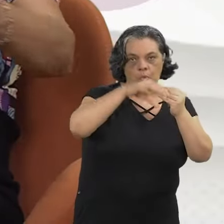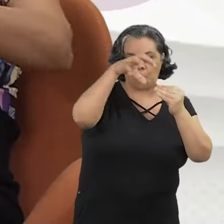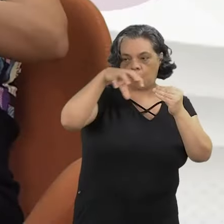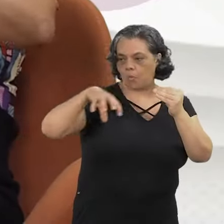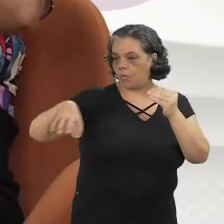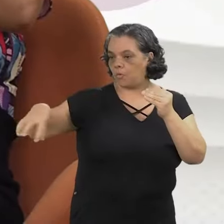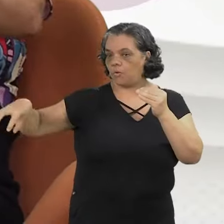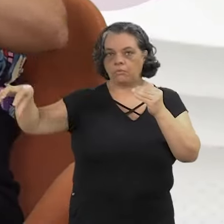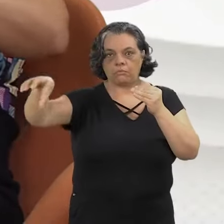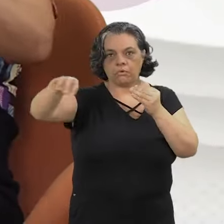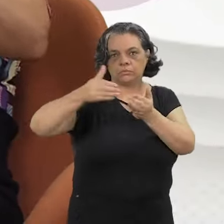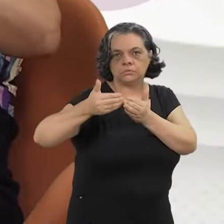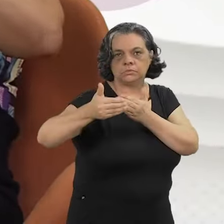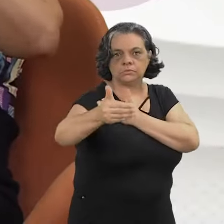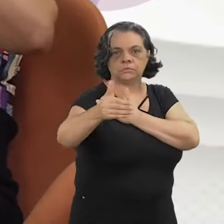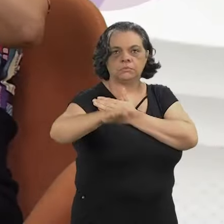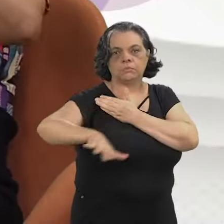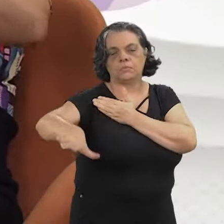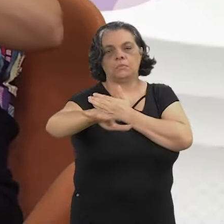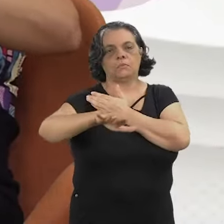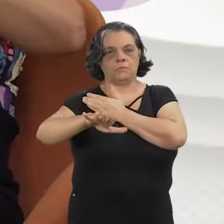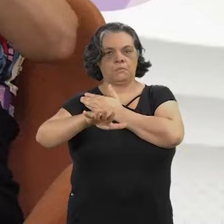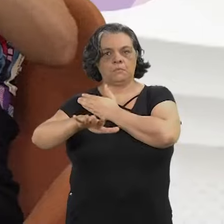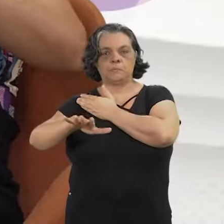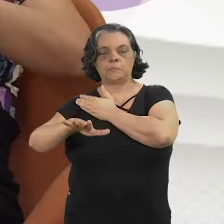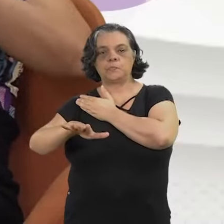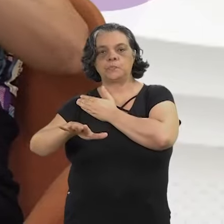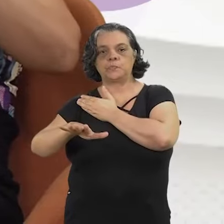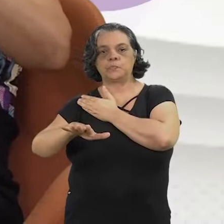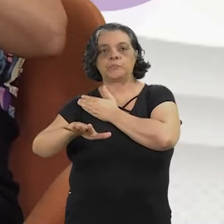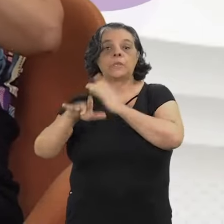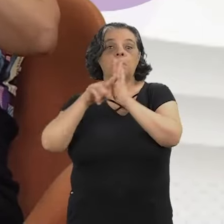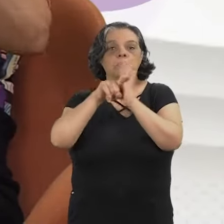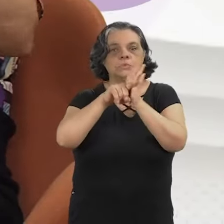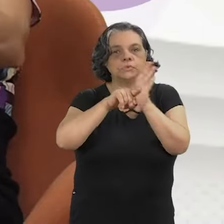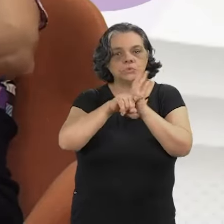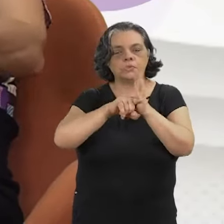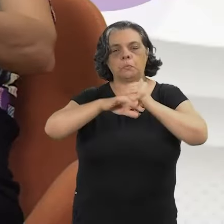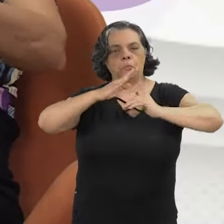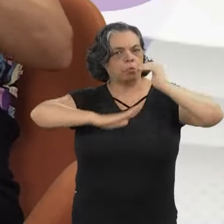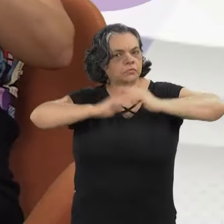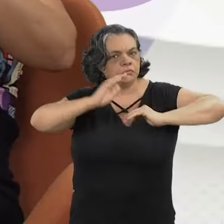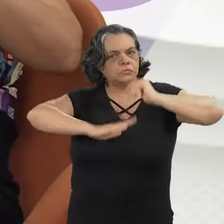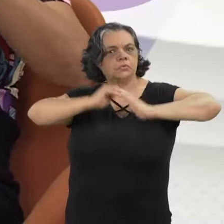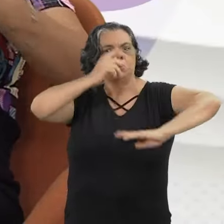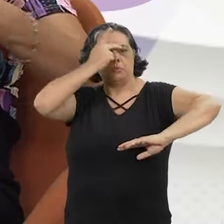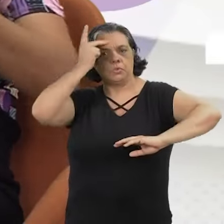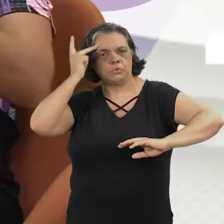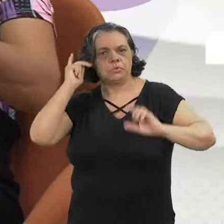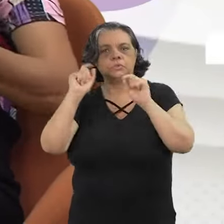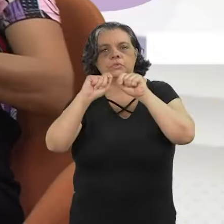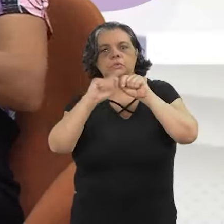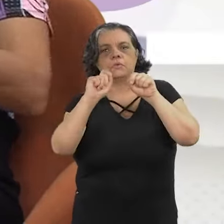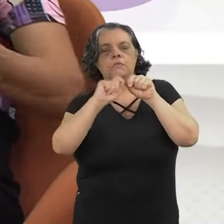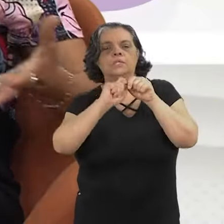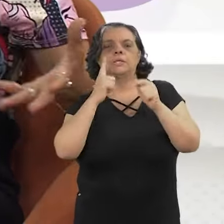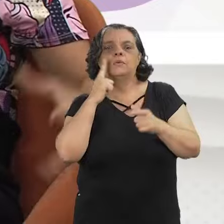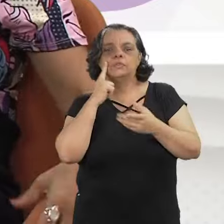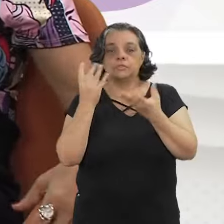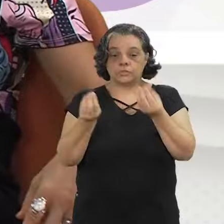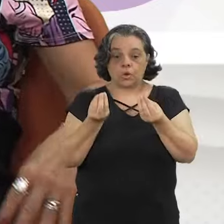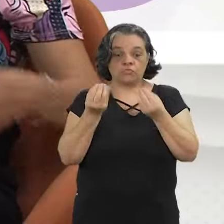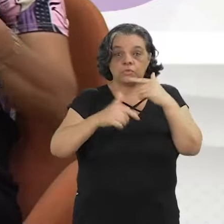coletivos iniciativas populares eh pesquisadores professores gente que está fazendo né tá com